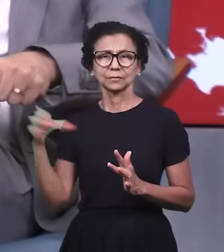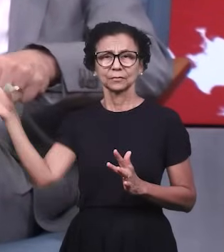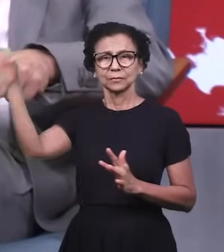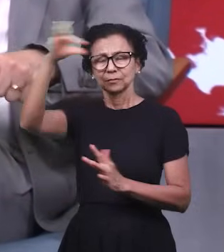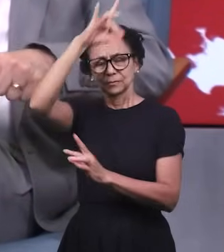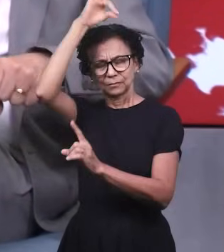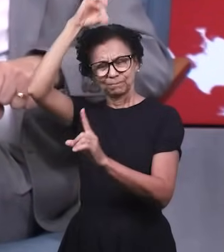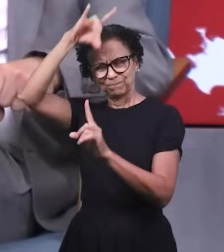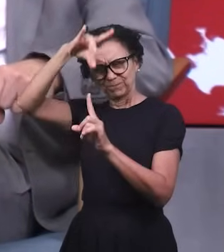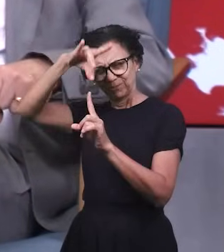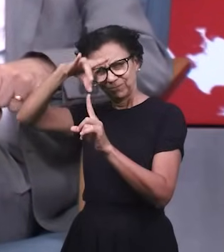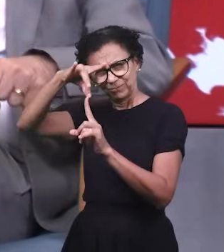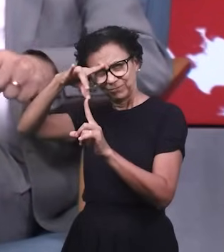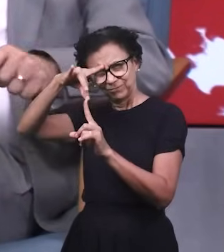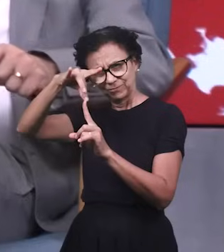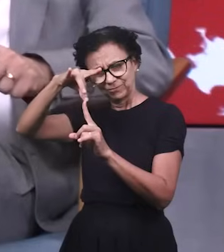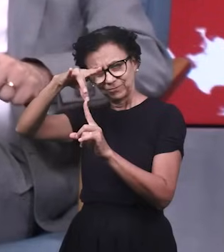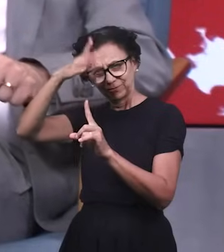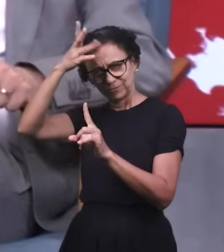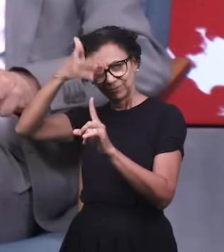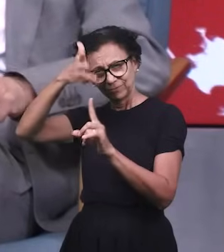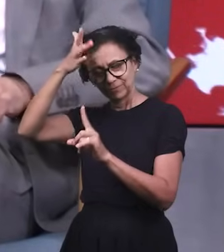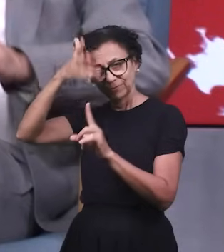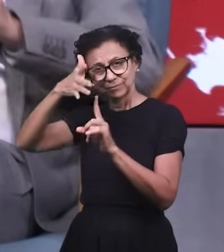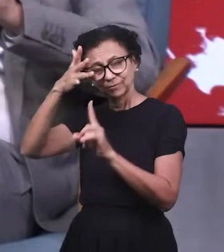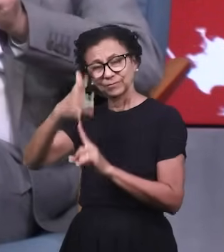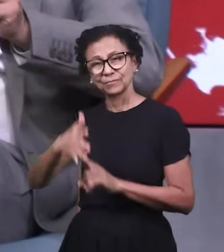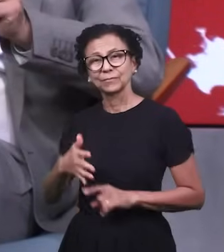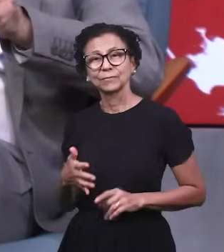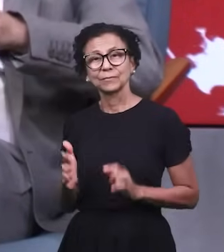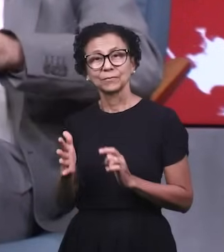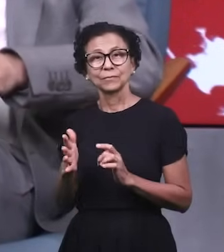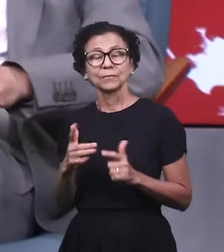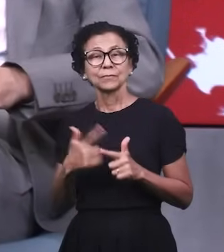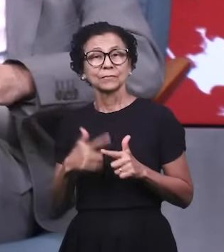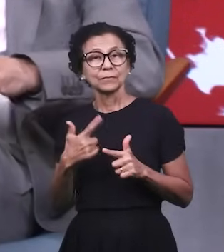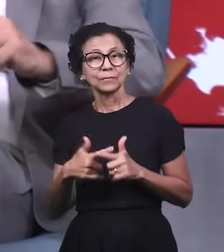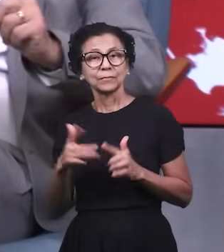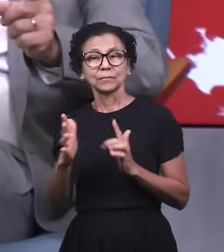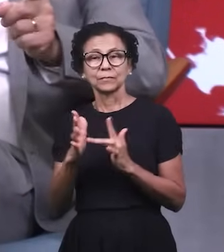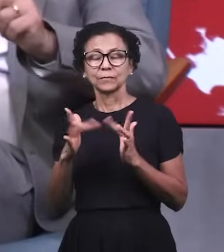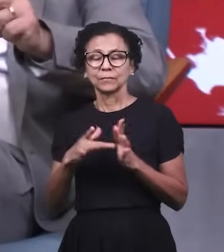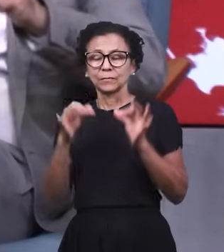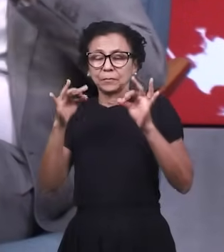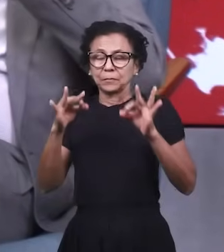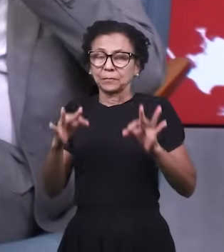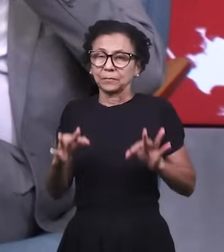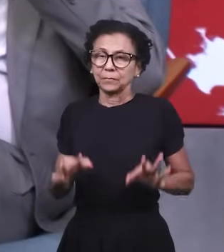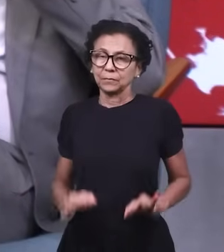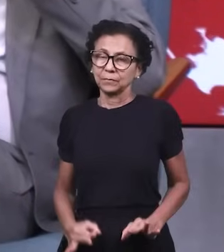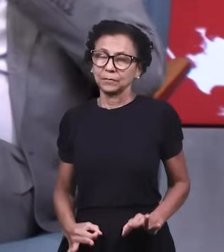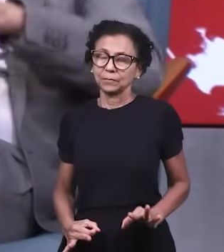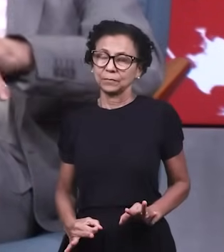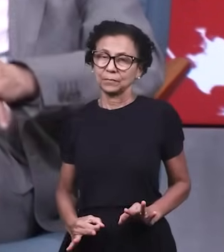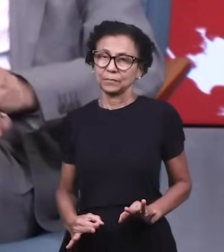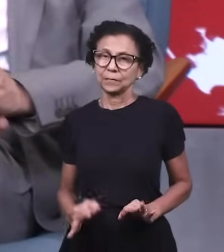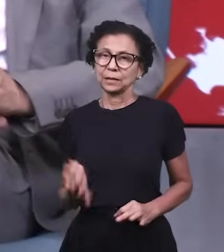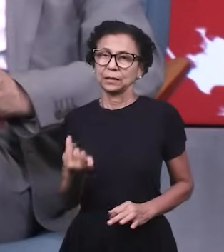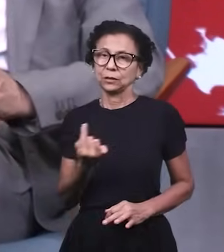tem a plenitude do Espírito Santo, mas a igreja tem a plenitude do Espírito Santo como corpo. Individualmente, nenhum homem